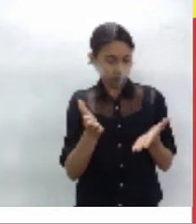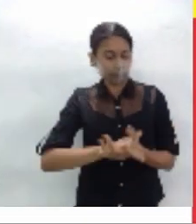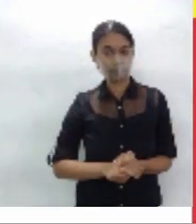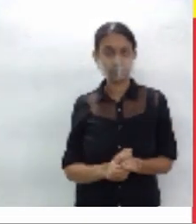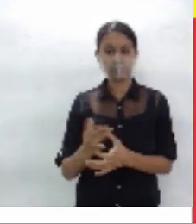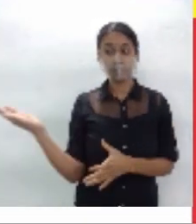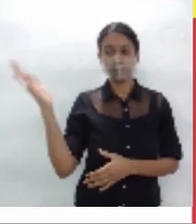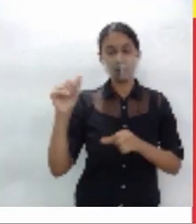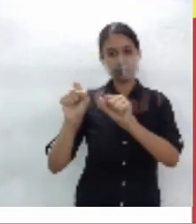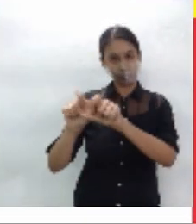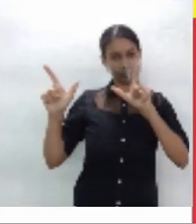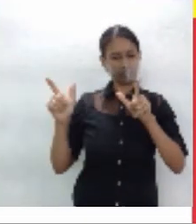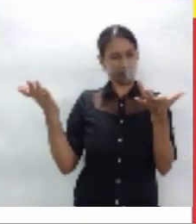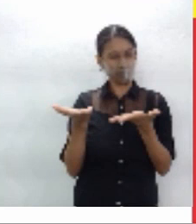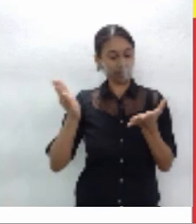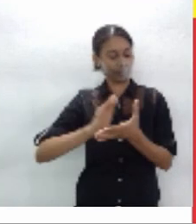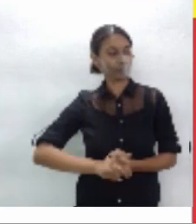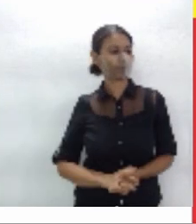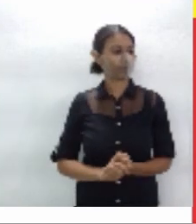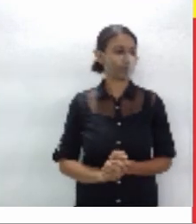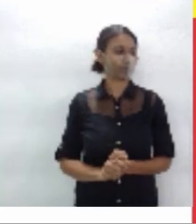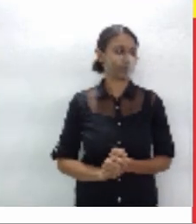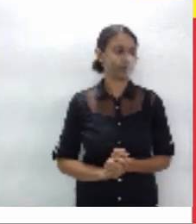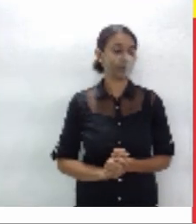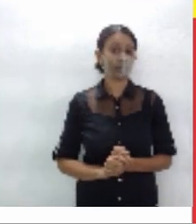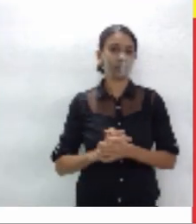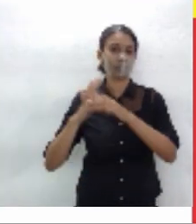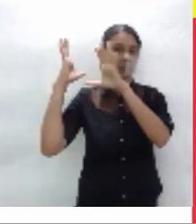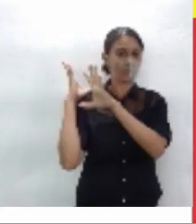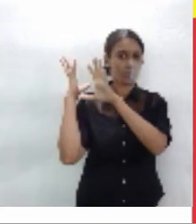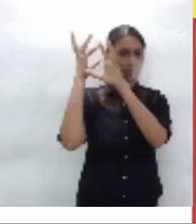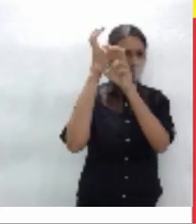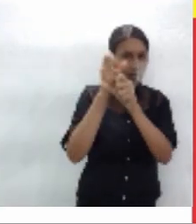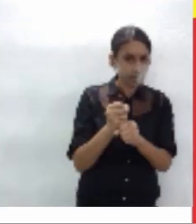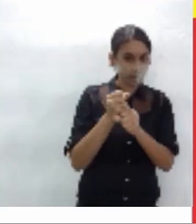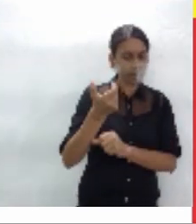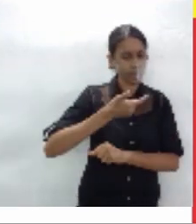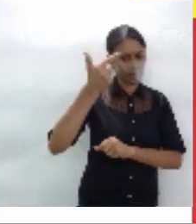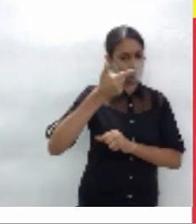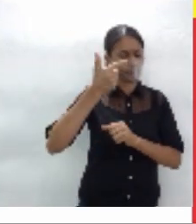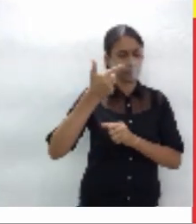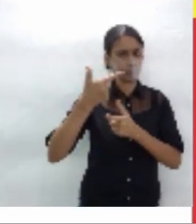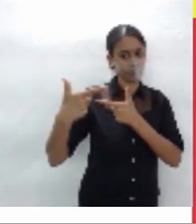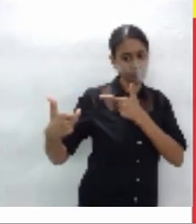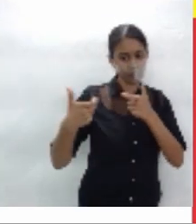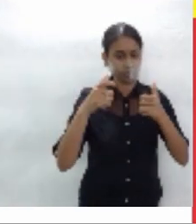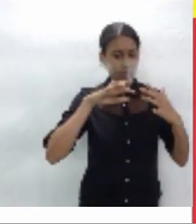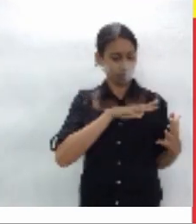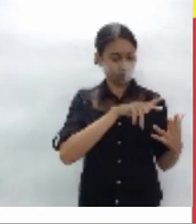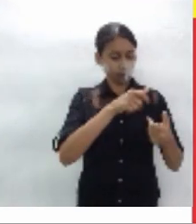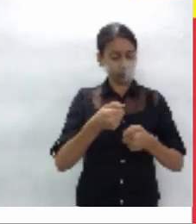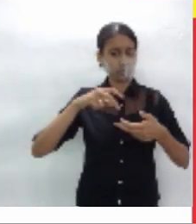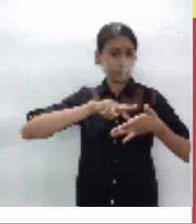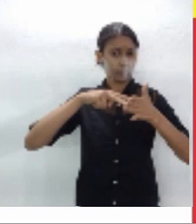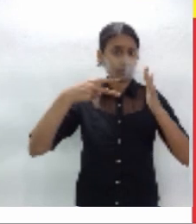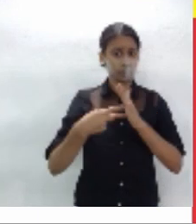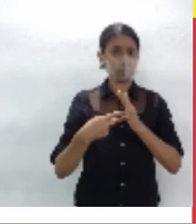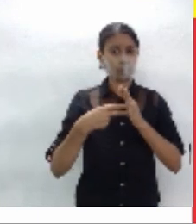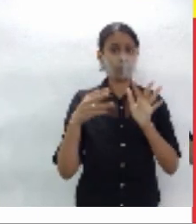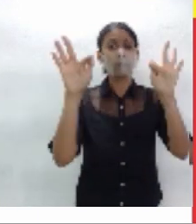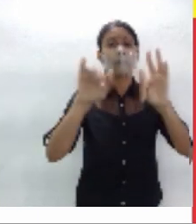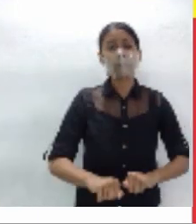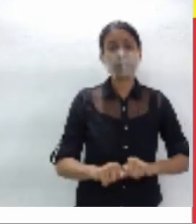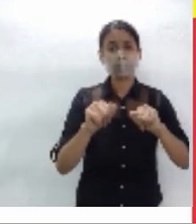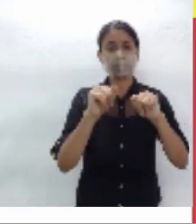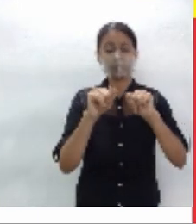continuidade, tá bom? Então, recapitulando, a Segunda Guerra Mundial significou o fim da